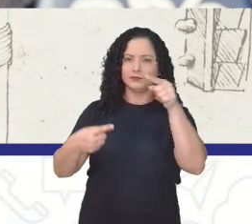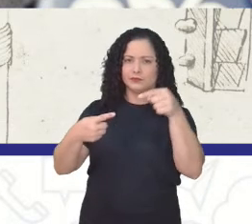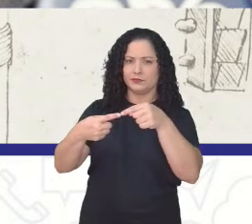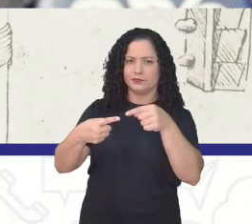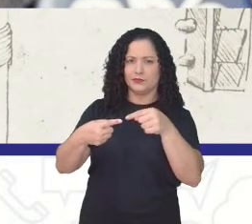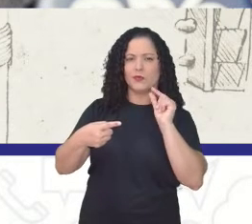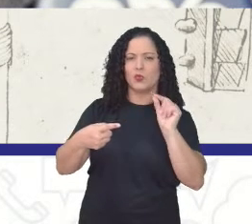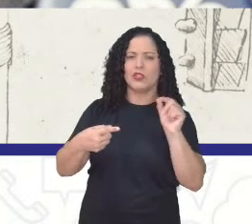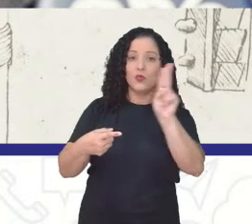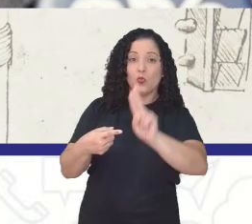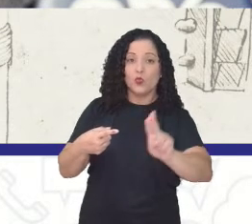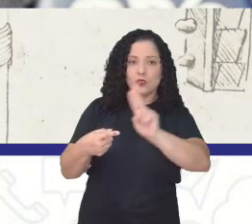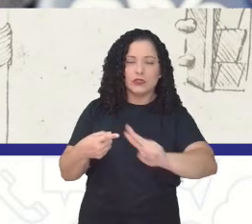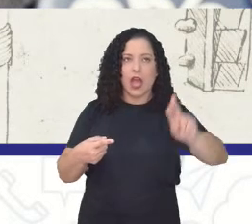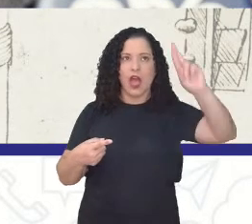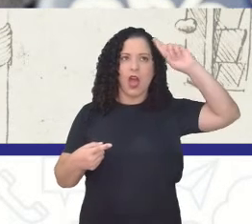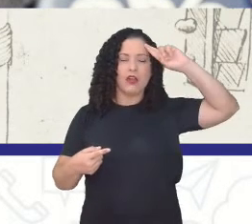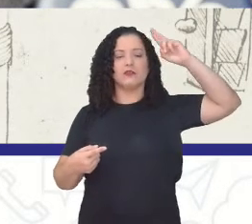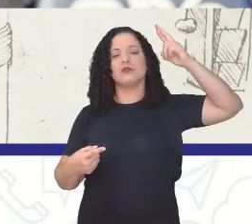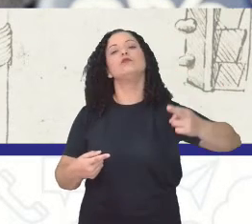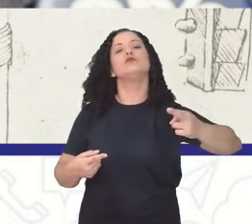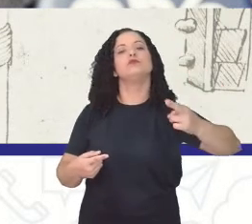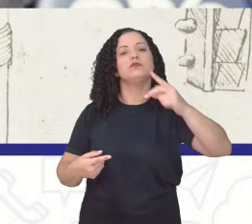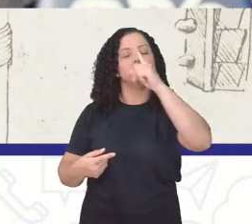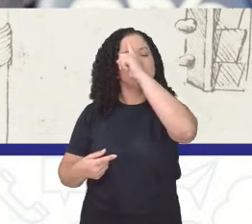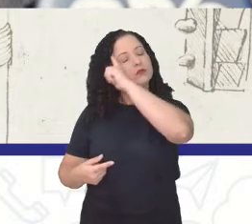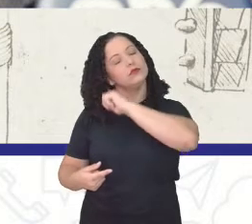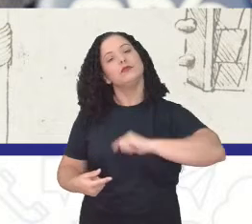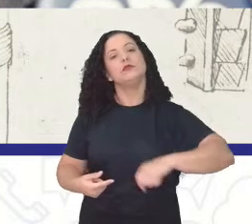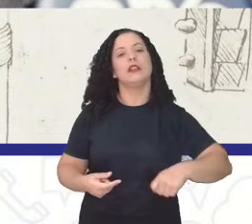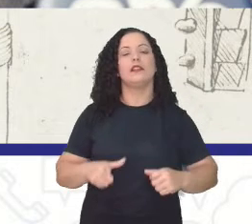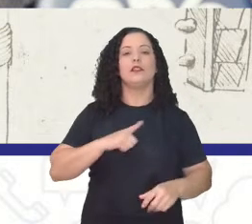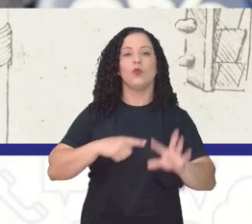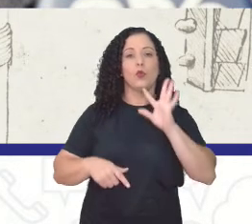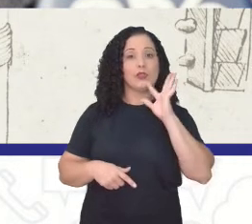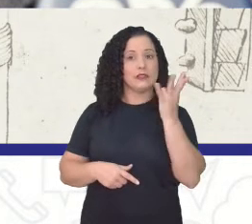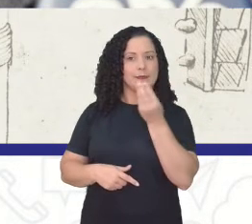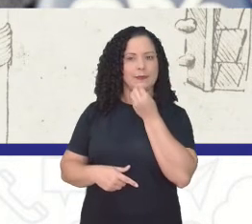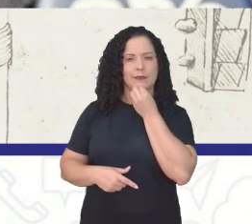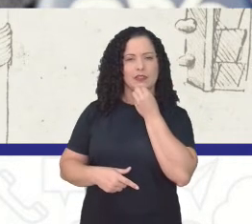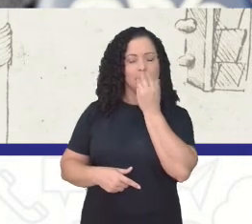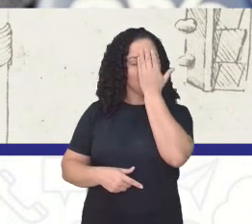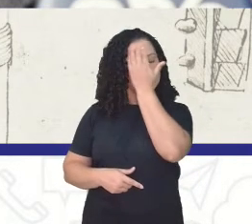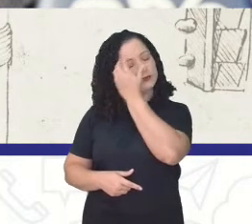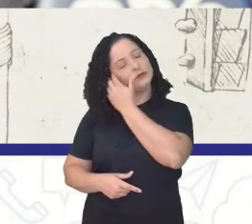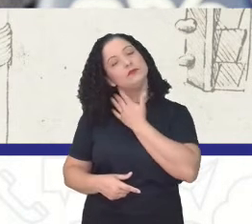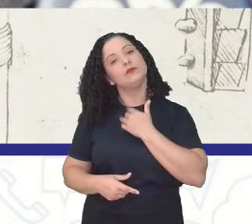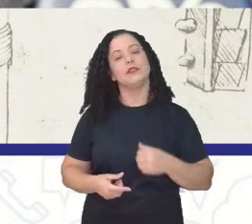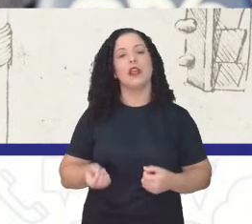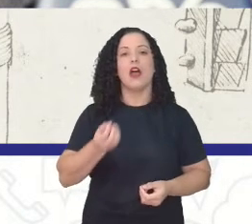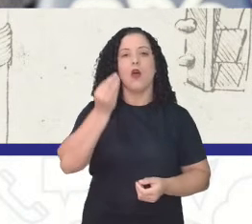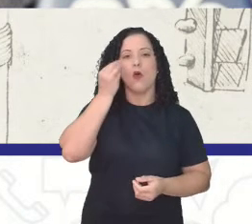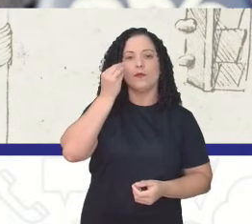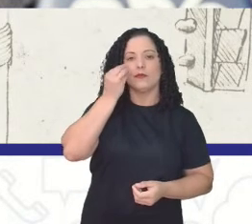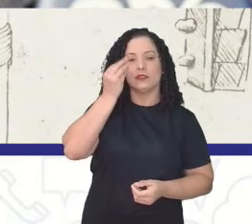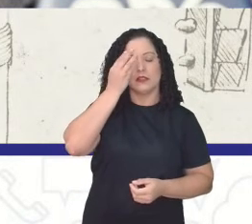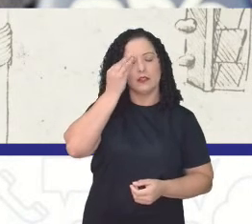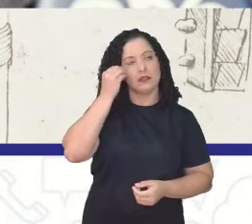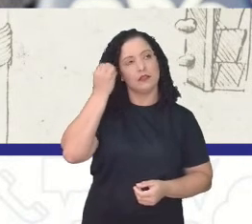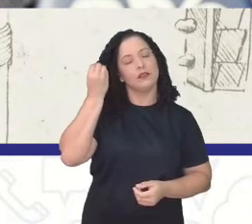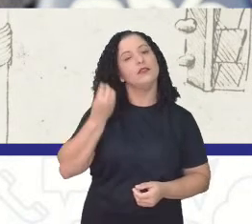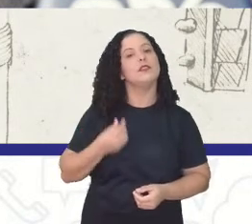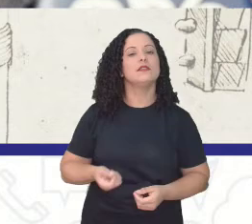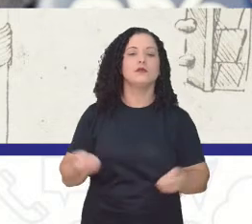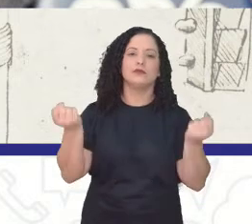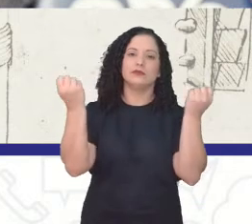da razão, né? É tentar produzir o conhecimento com base na observação, certo,